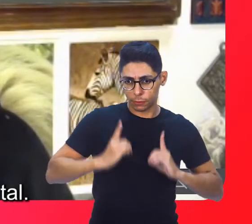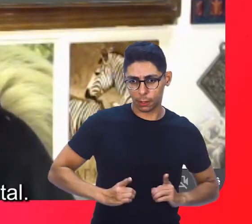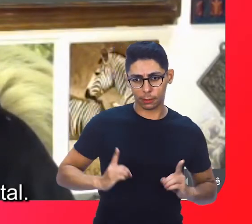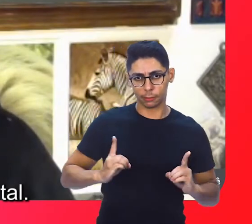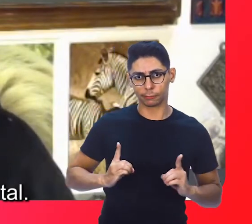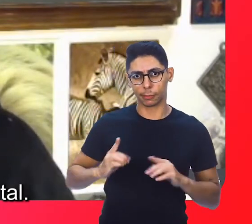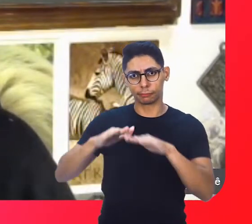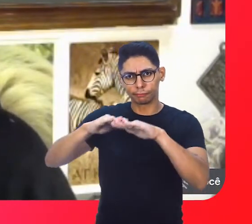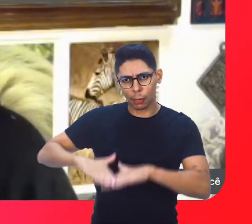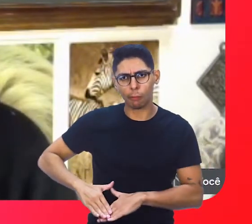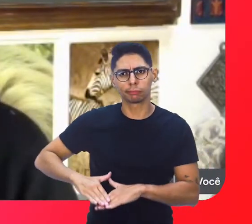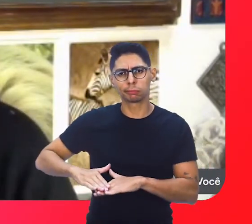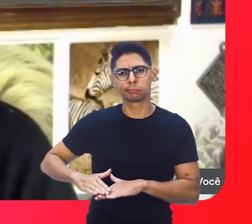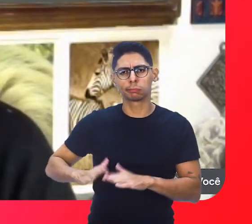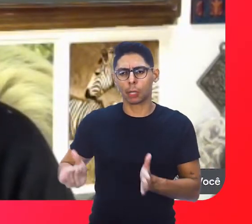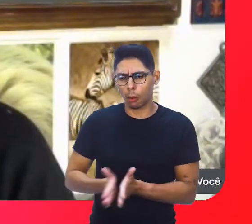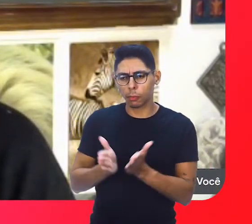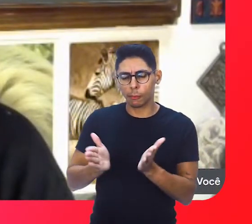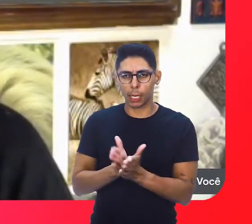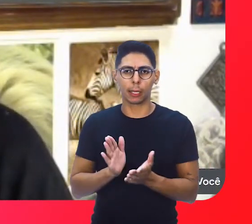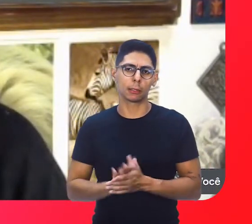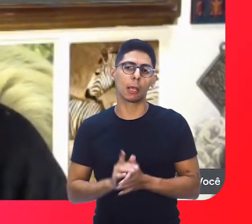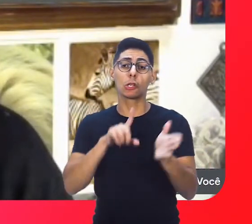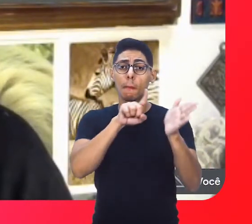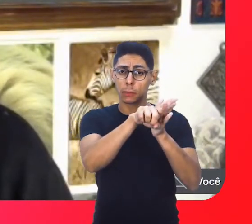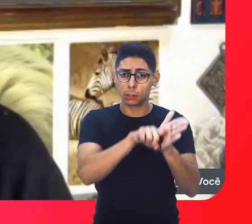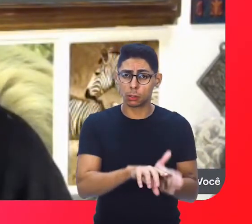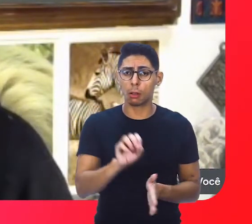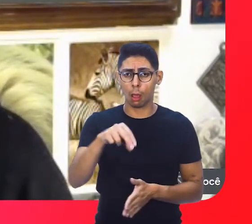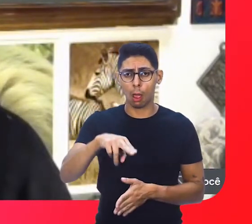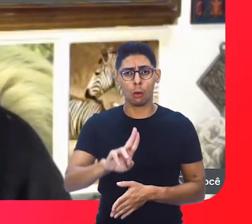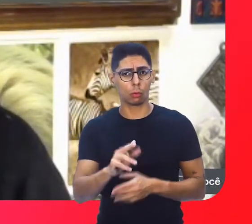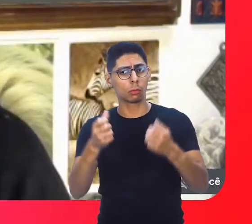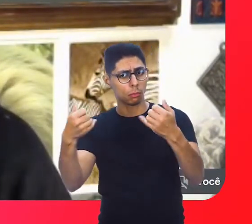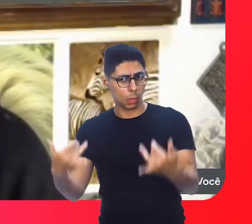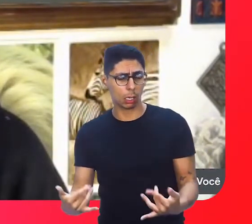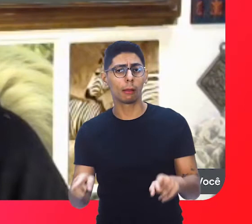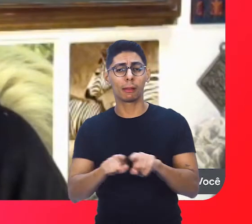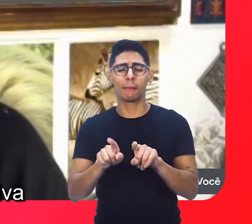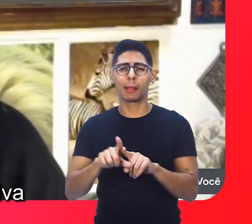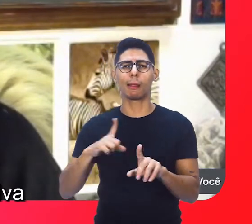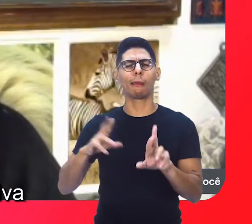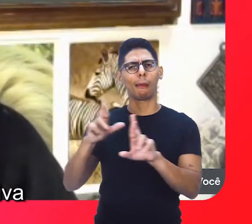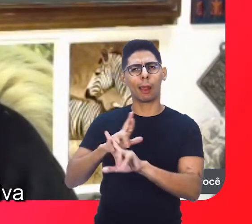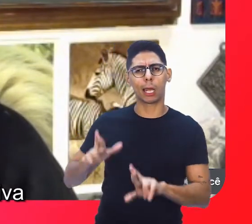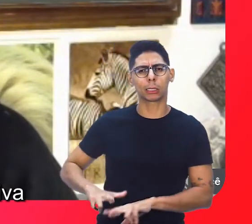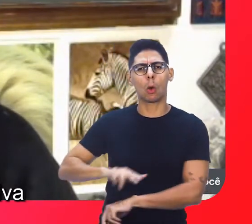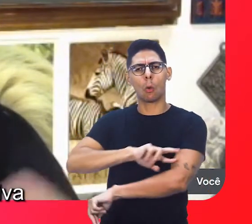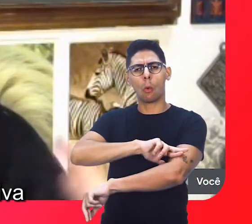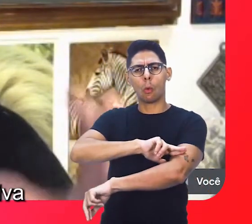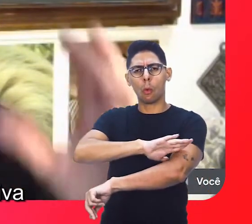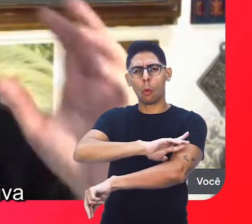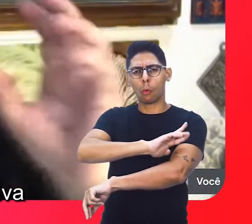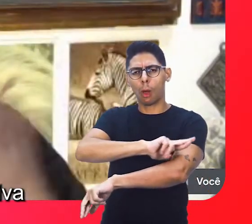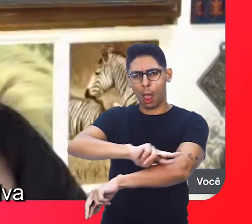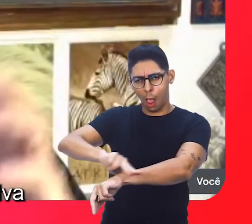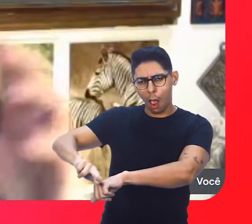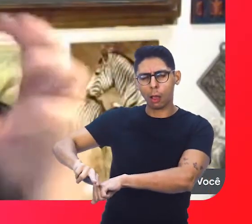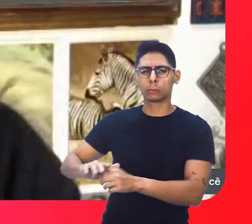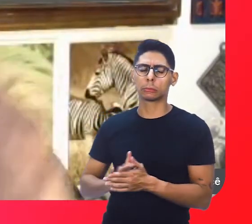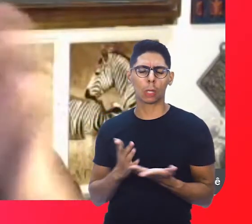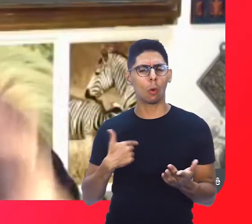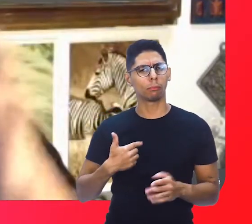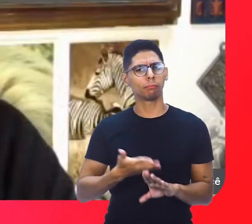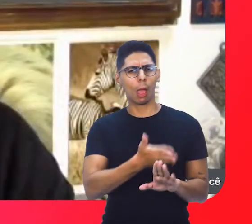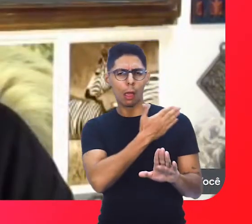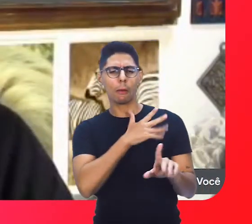ONU, etc. e tal, e isso tem uma relação muito forte com a questão da raça também, né? Então, assim, eu também tinha sempre uma perspectiva